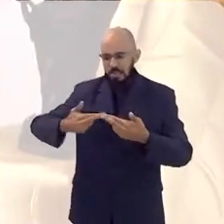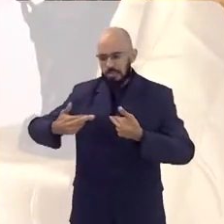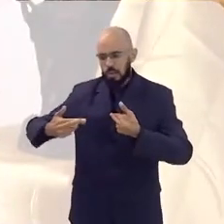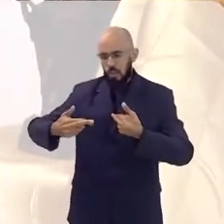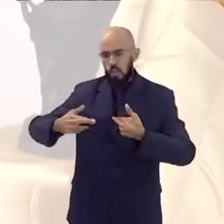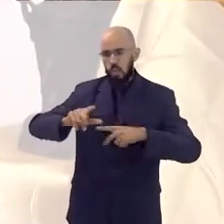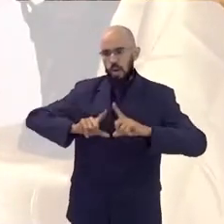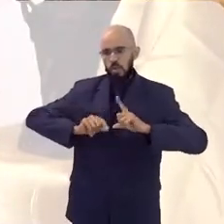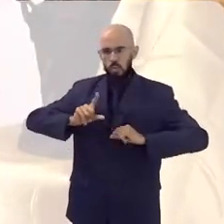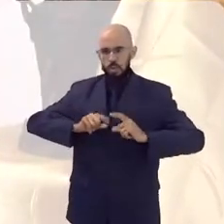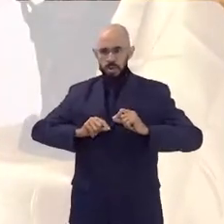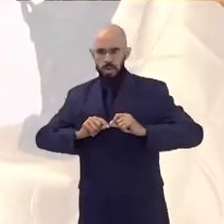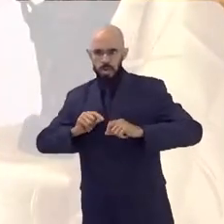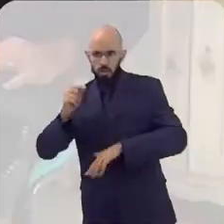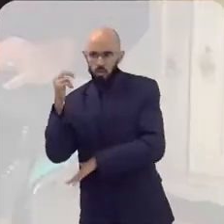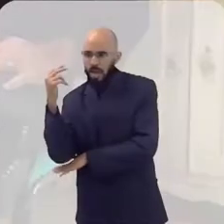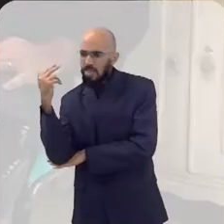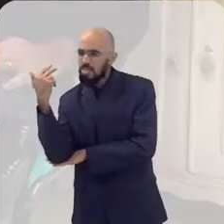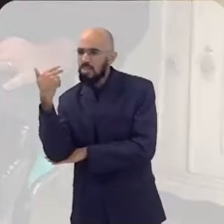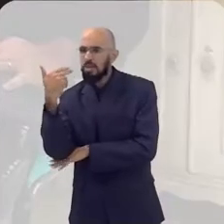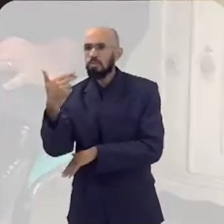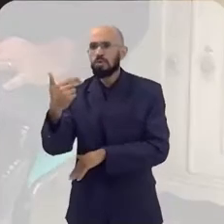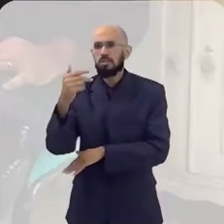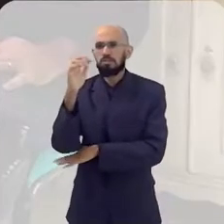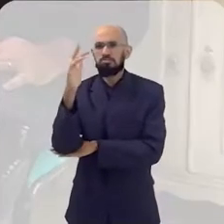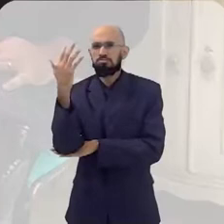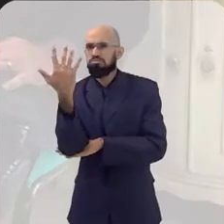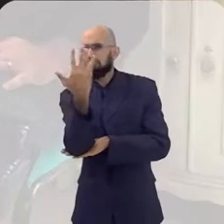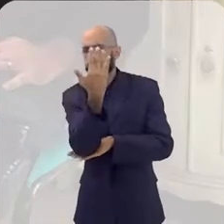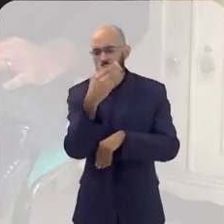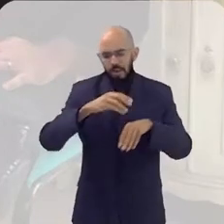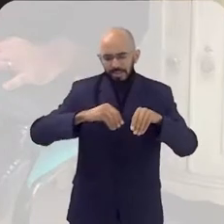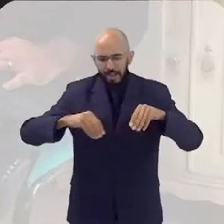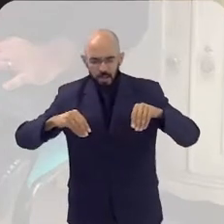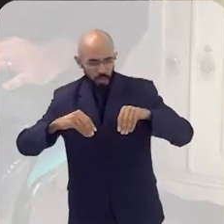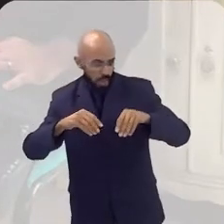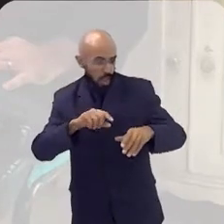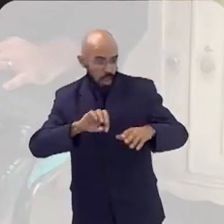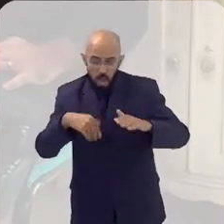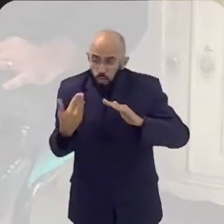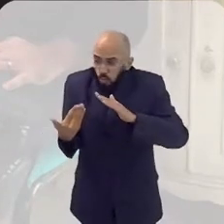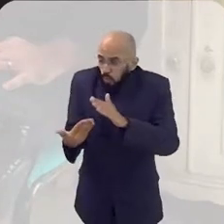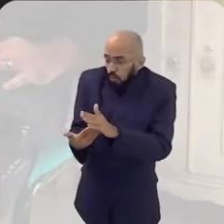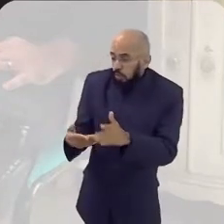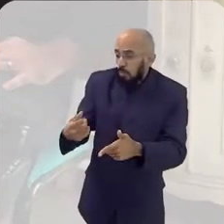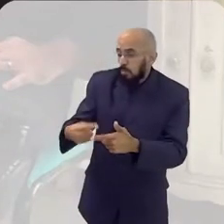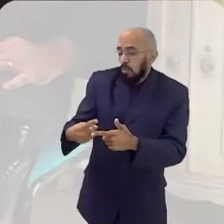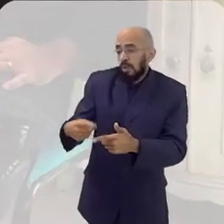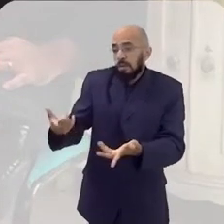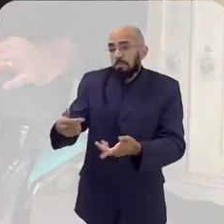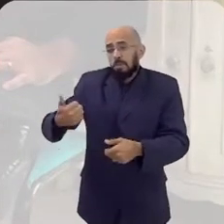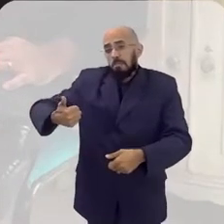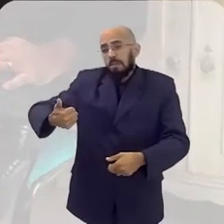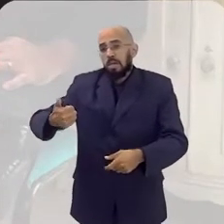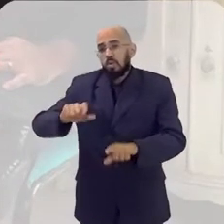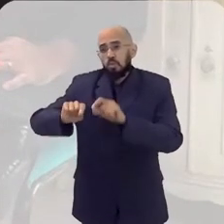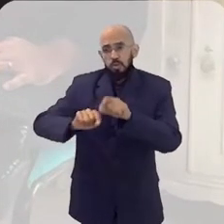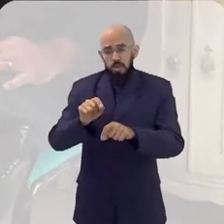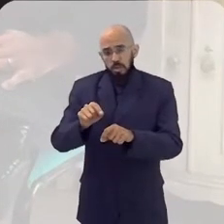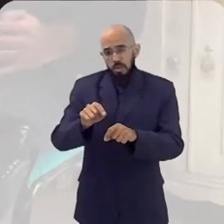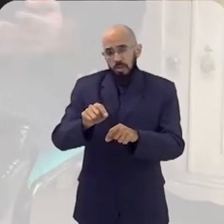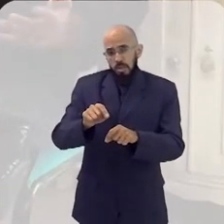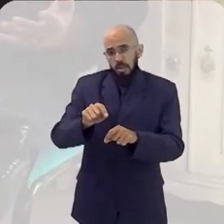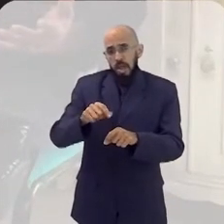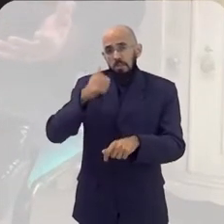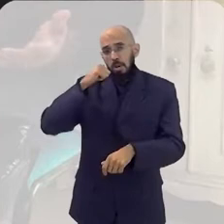Wicca com a natureza, com a terra? Ah, é tudo, né? Tudo, né? É, primeiro que a gente acredita,